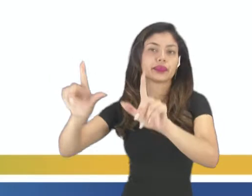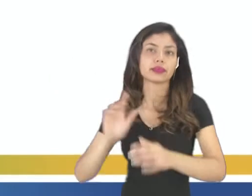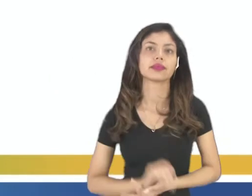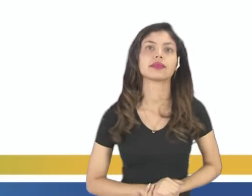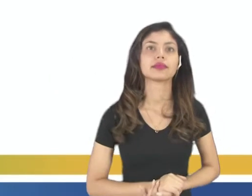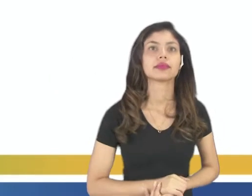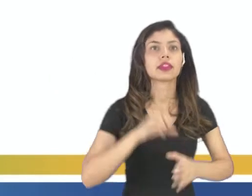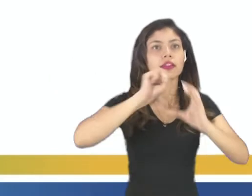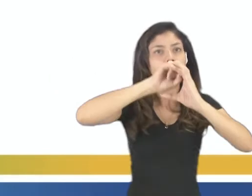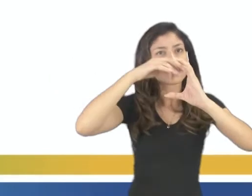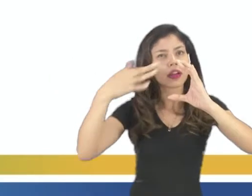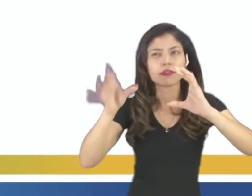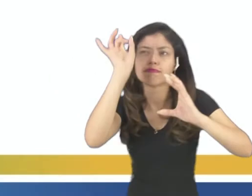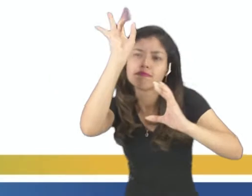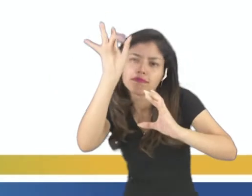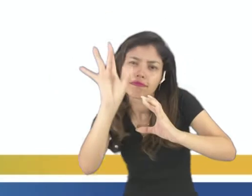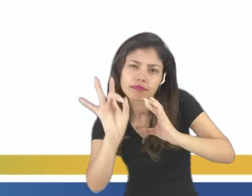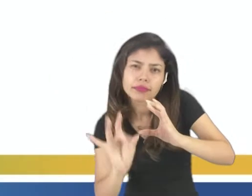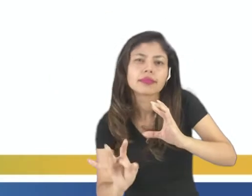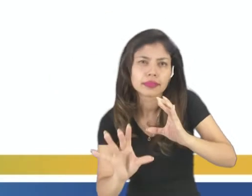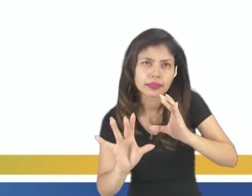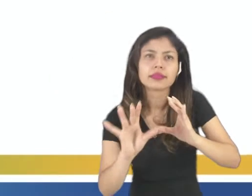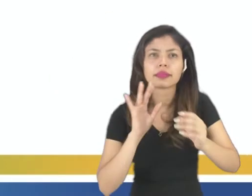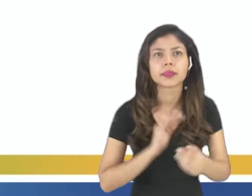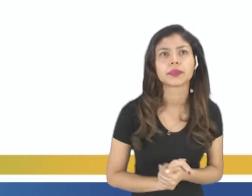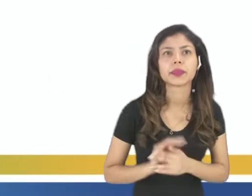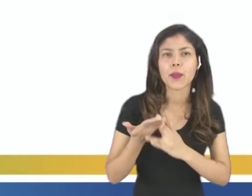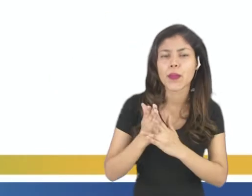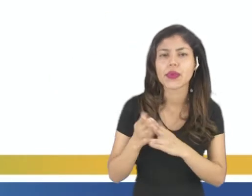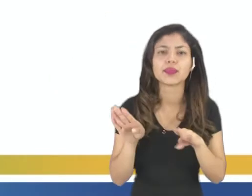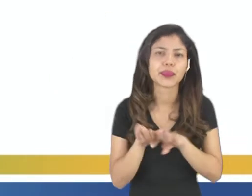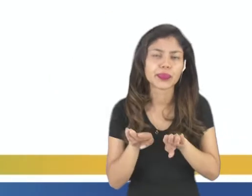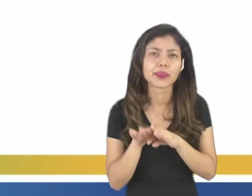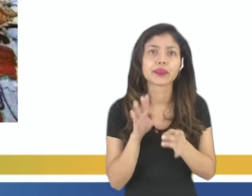imagem essas características barrocas também, tá?